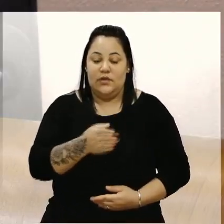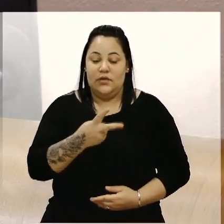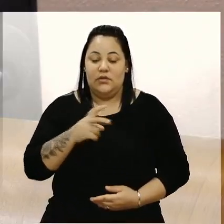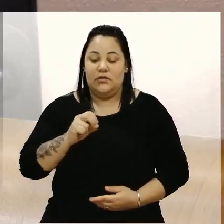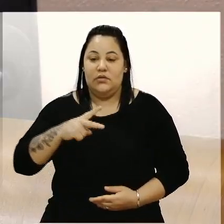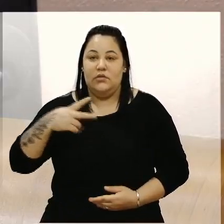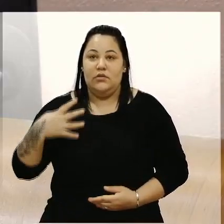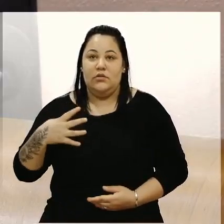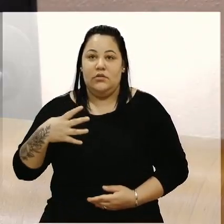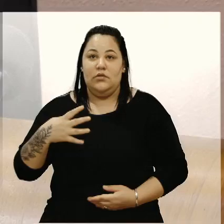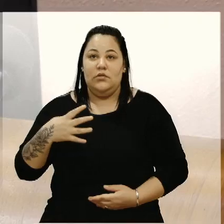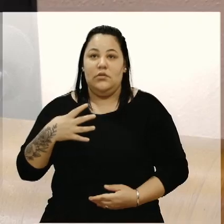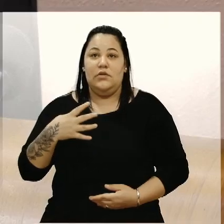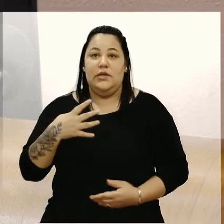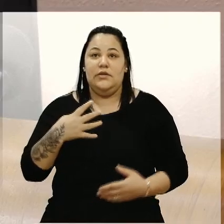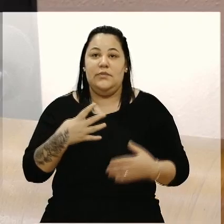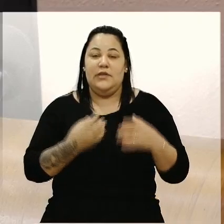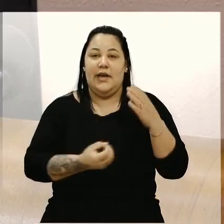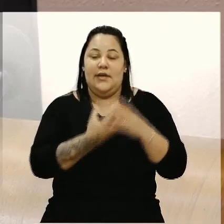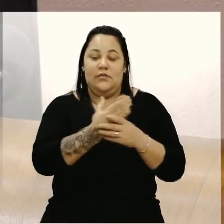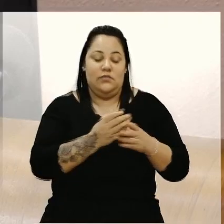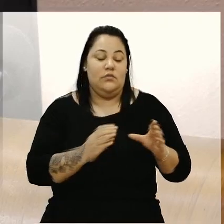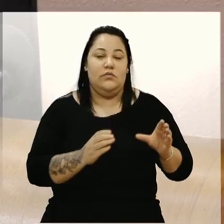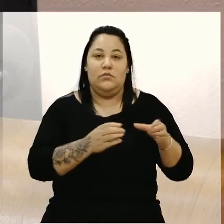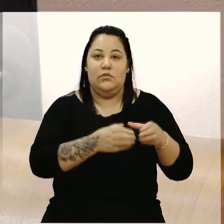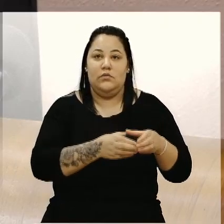47/2024, de autoria coletiva,